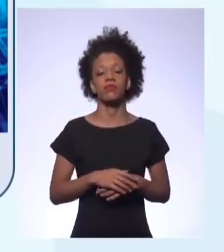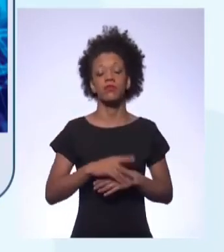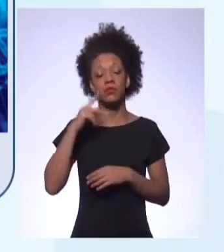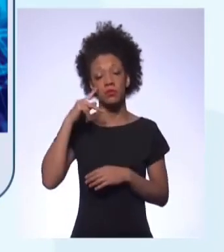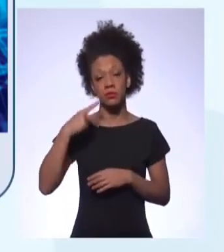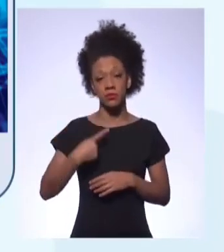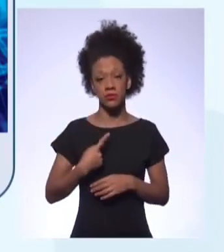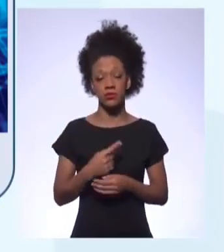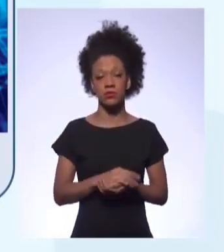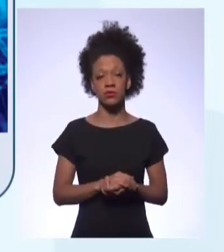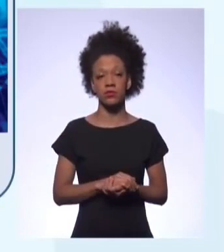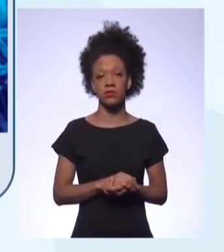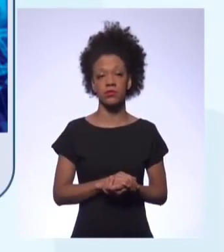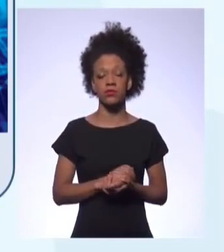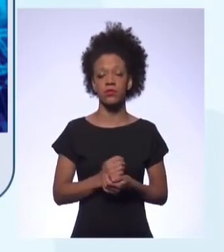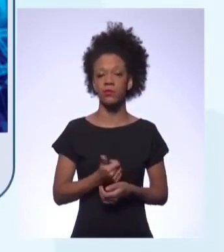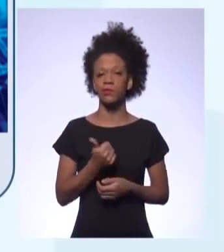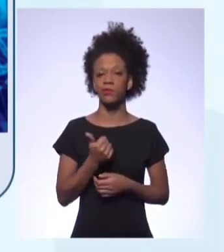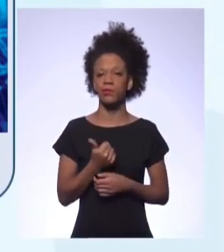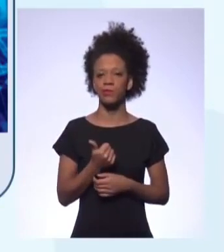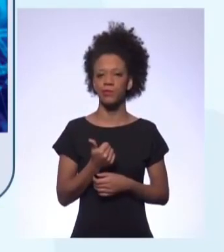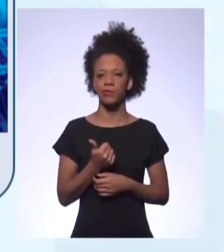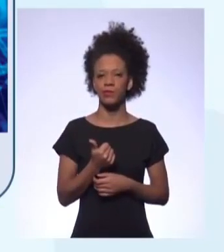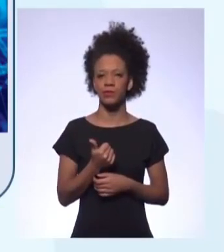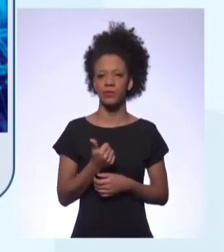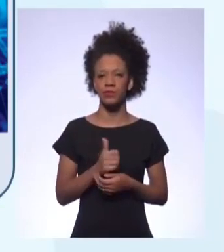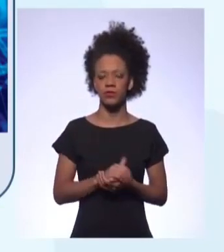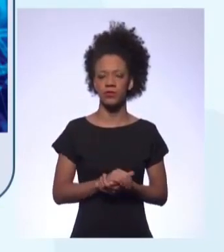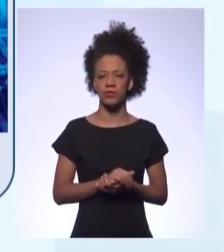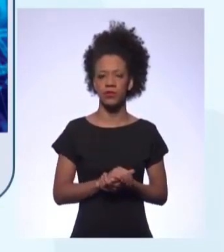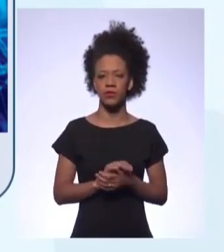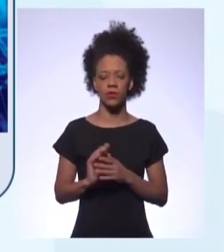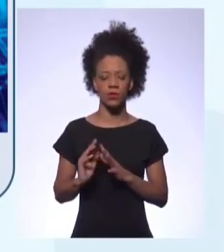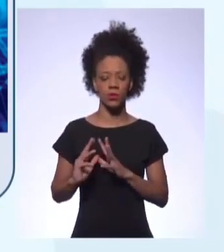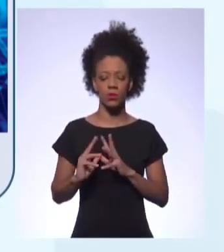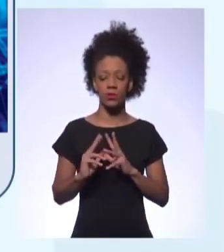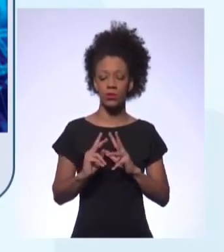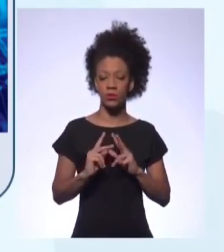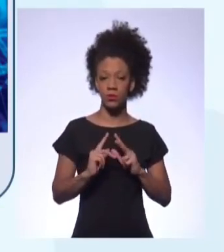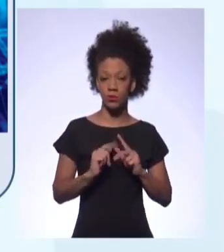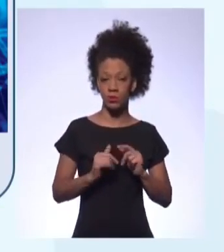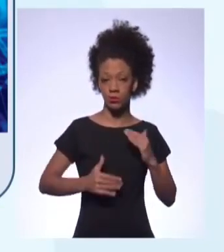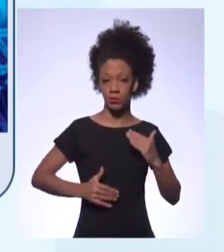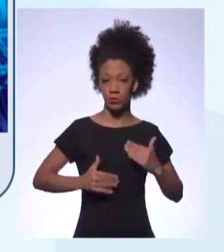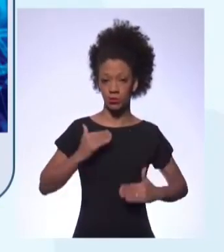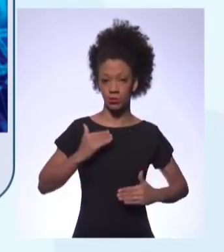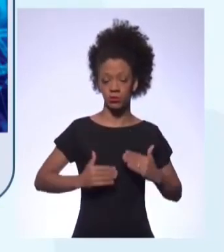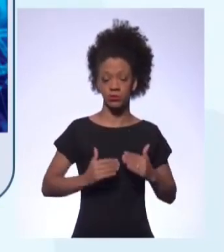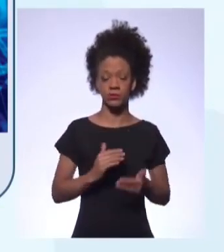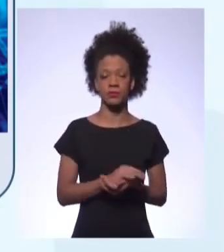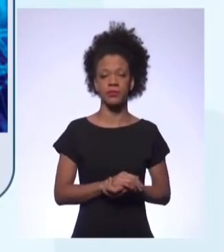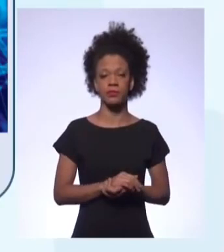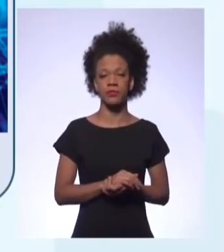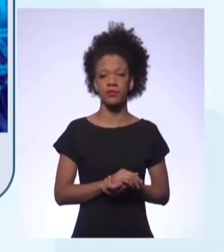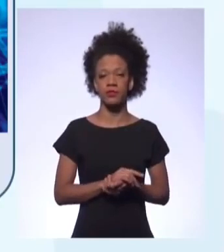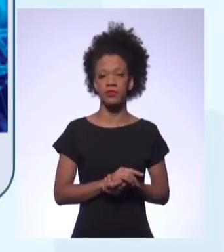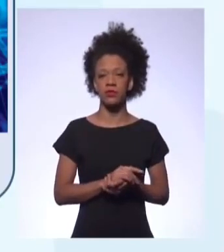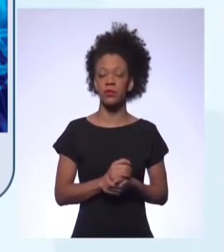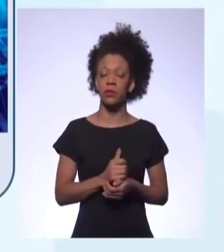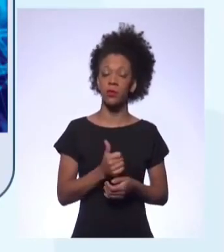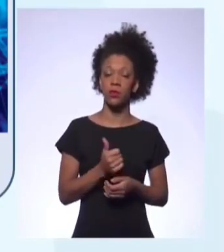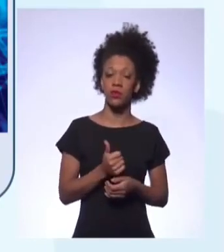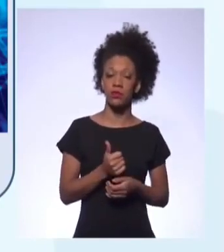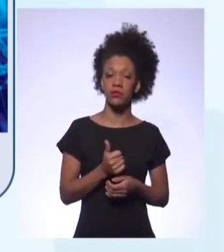almost e quase all other organisms. todos os outros organismos. Nearly Aproximadamente, ou